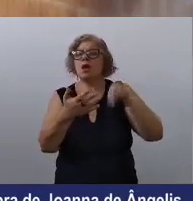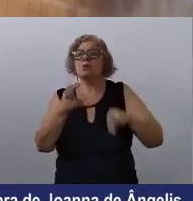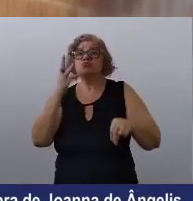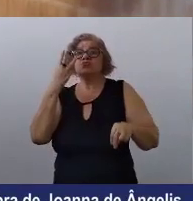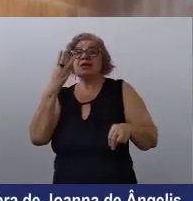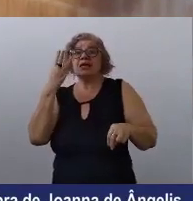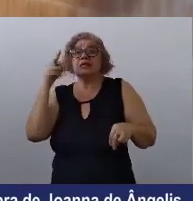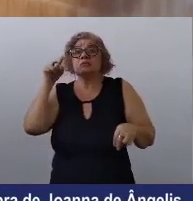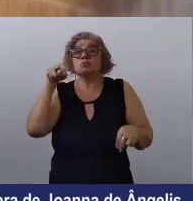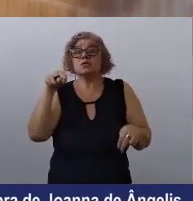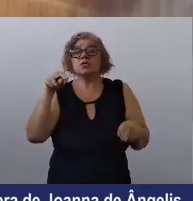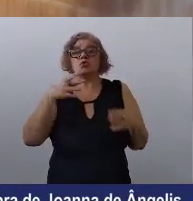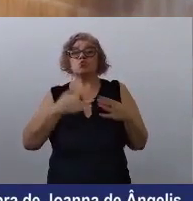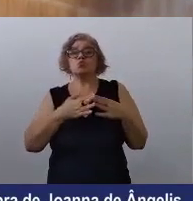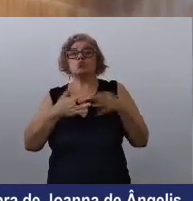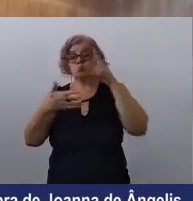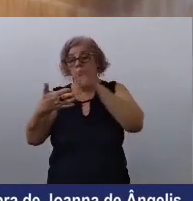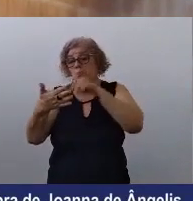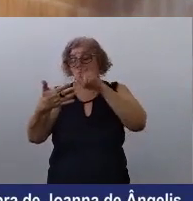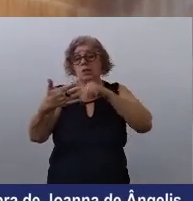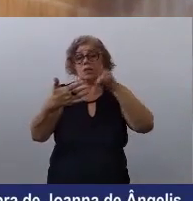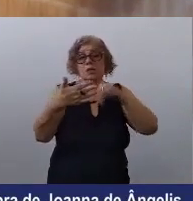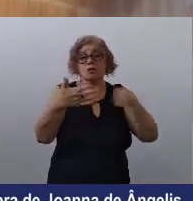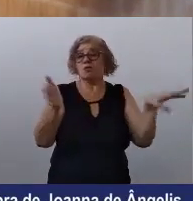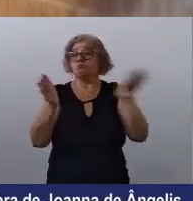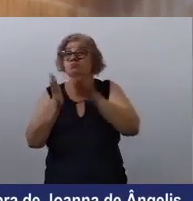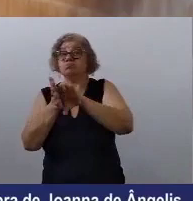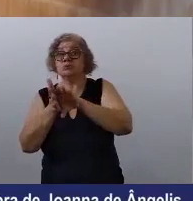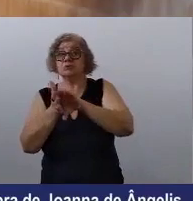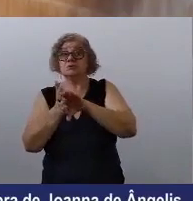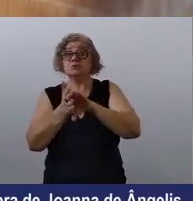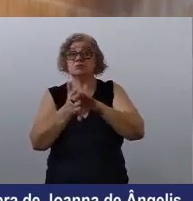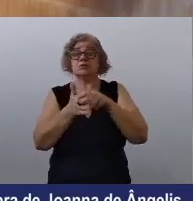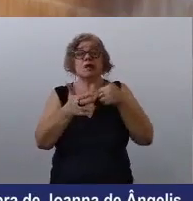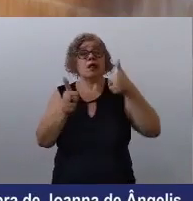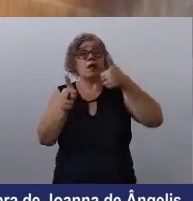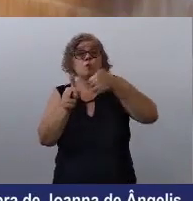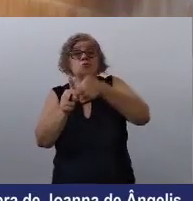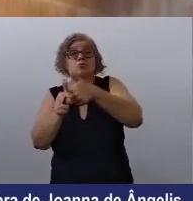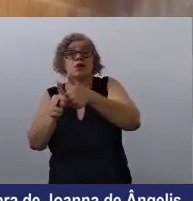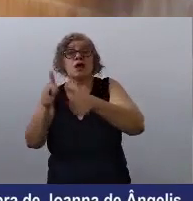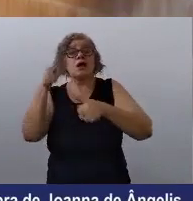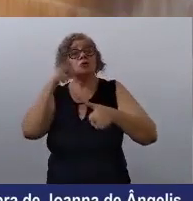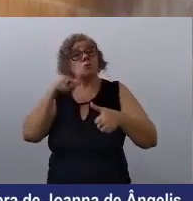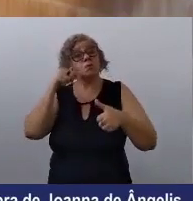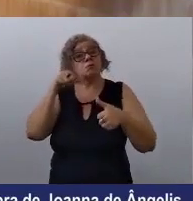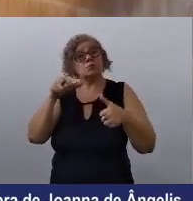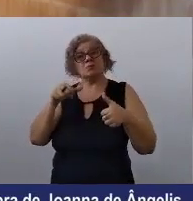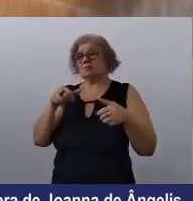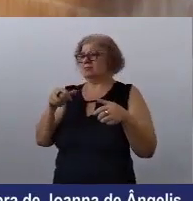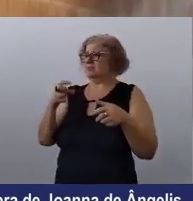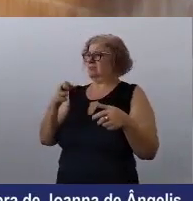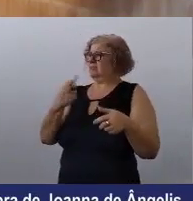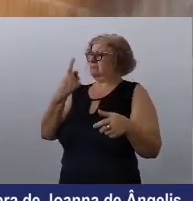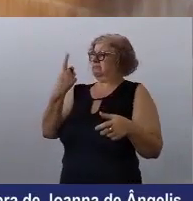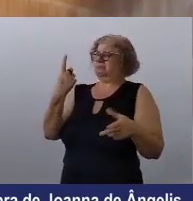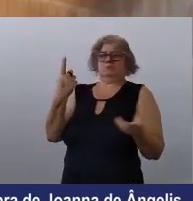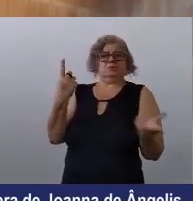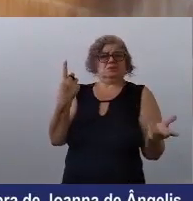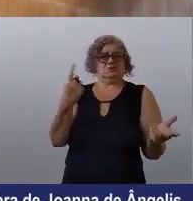serem editados, né? E ter acesso a tudo isso, principalmente sendo uma mulher, era uma coisa